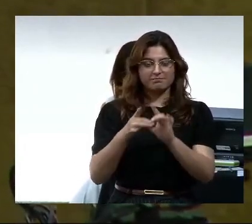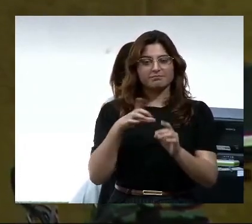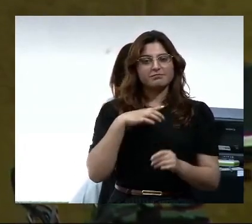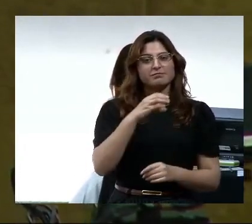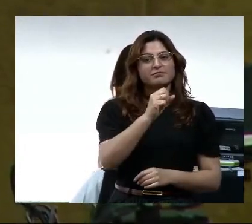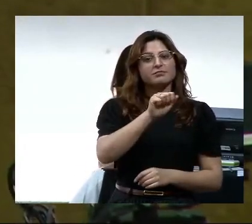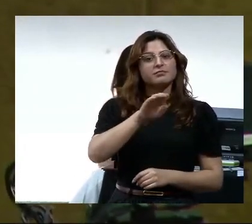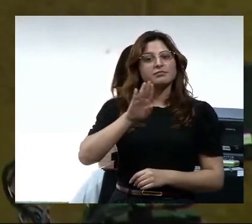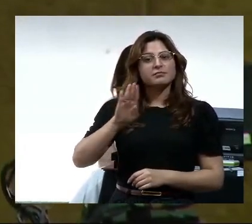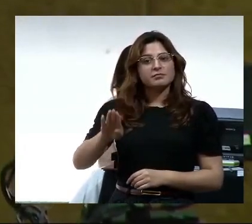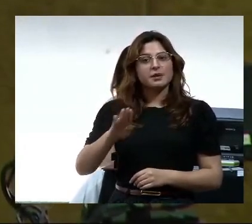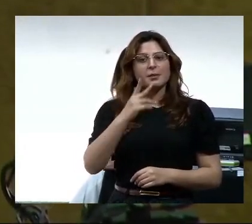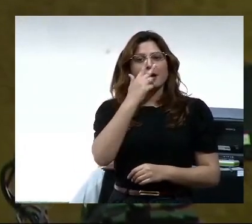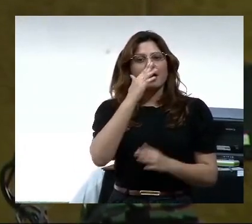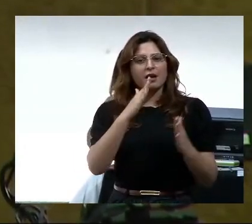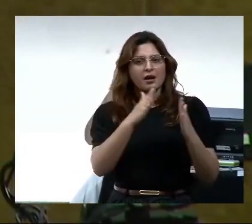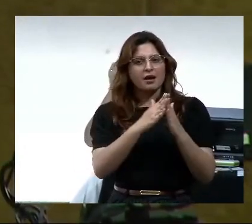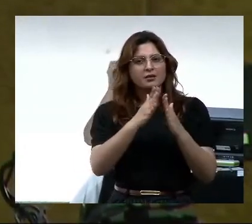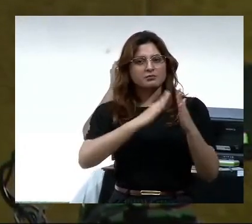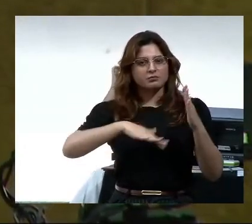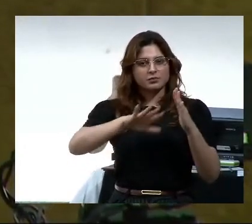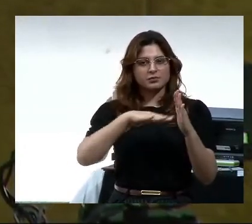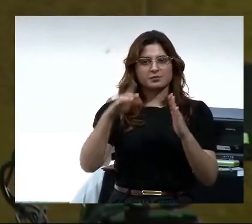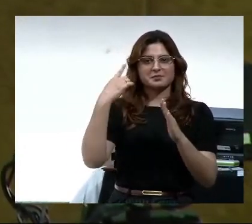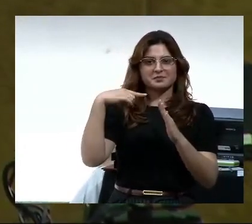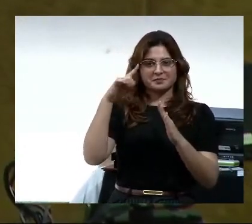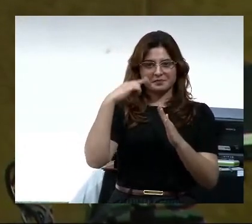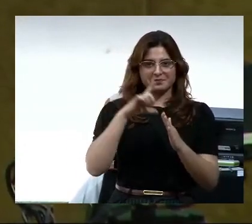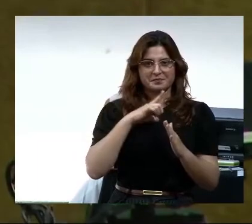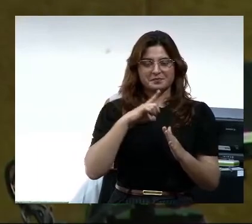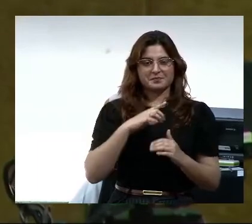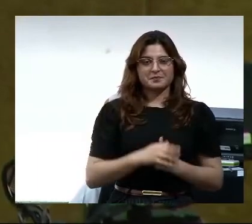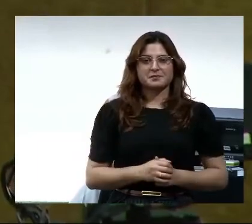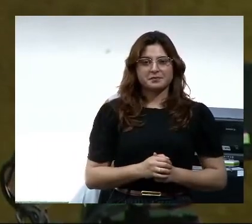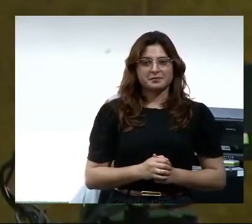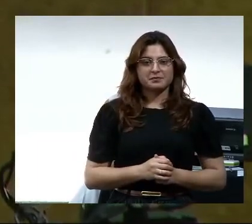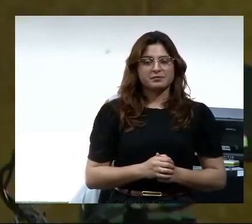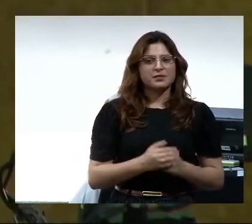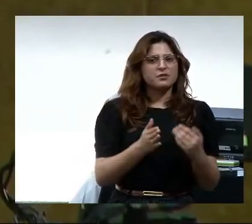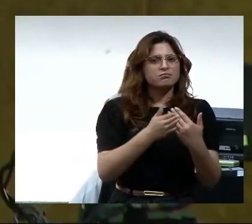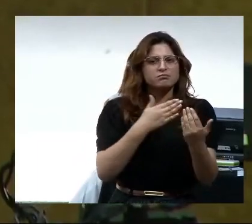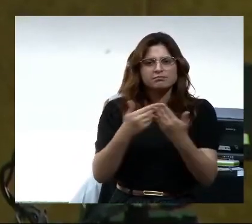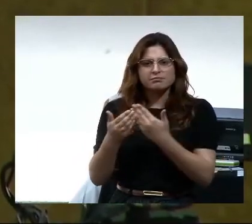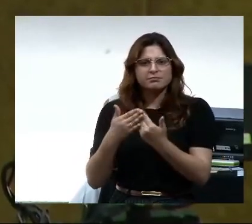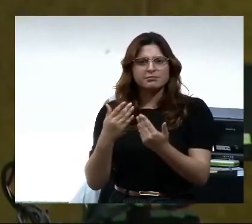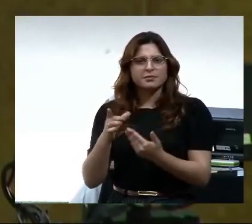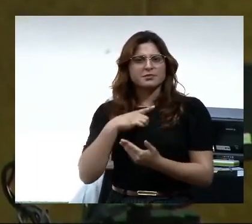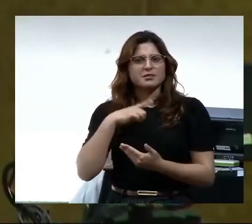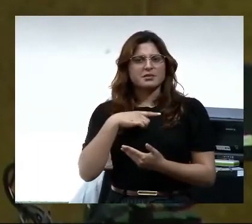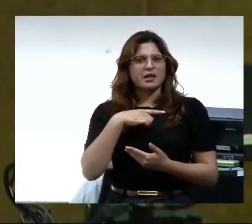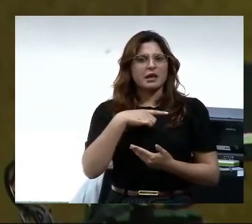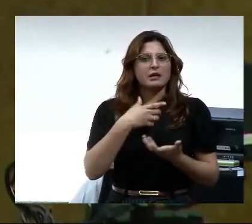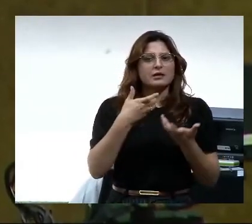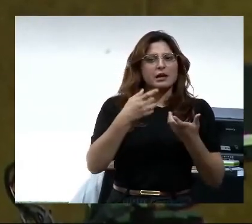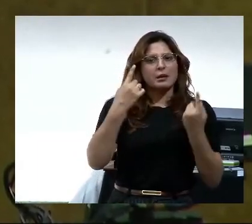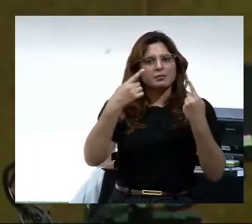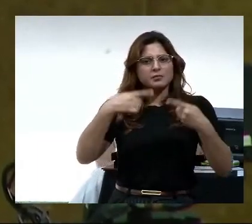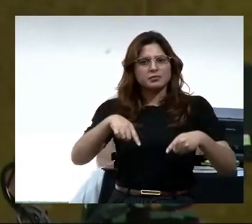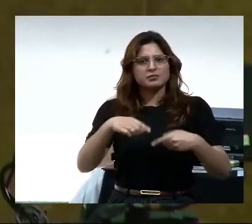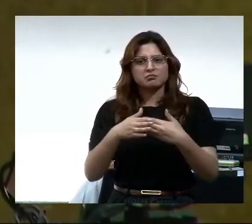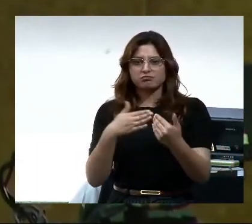como a casa de todas as advogadas e de todos os advogados, não importa quais sejam as suas preferências